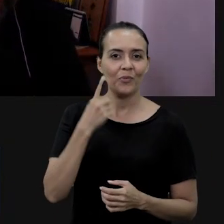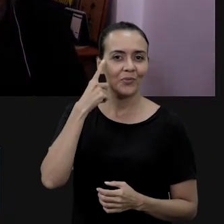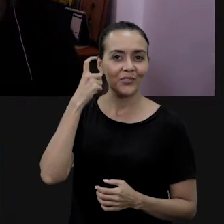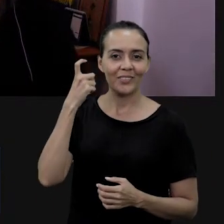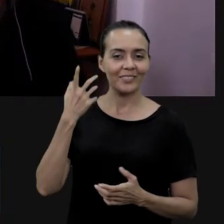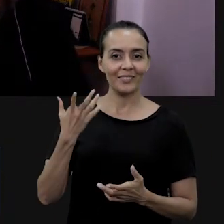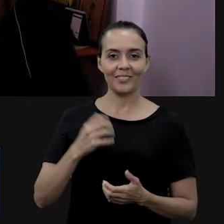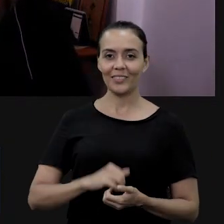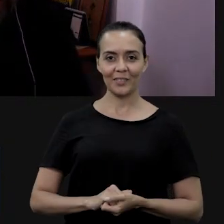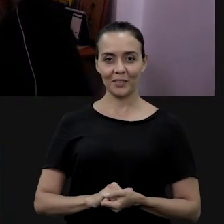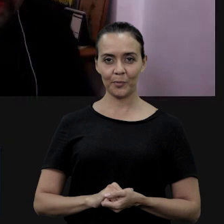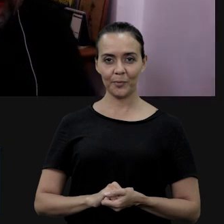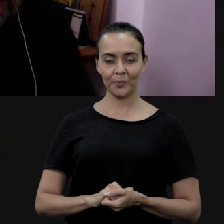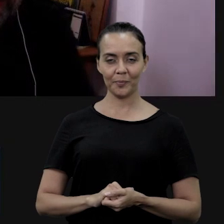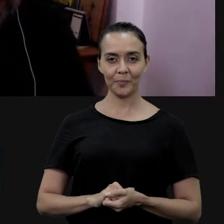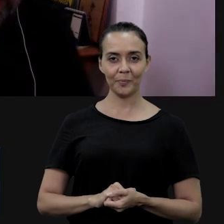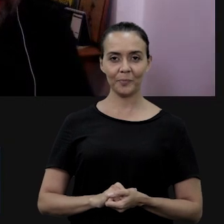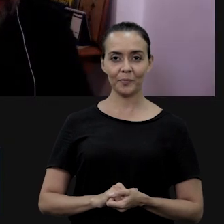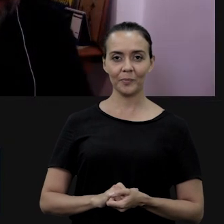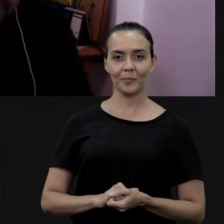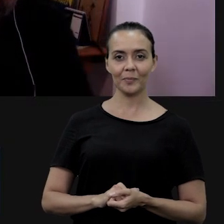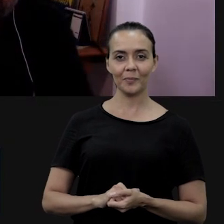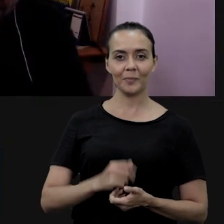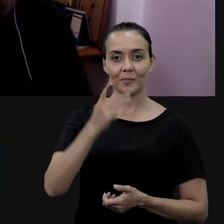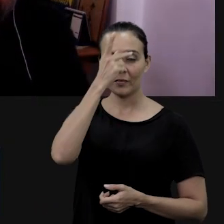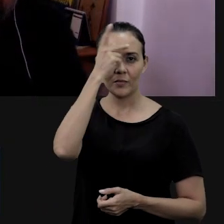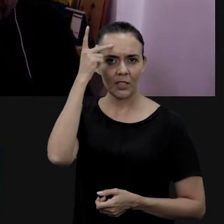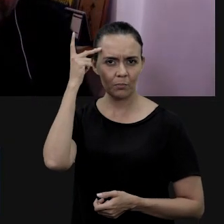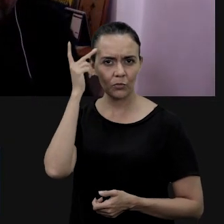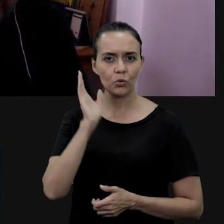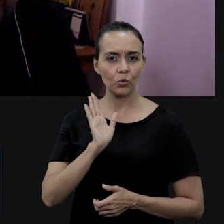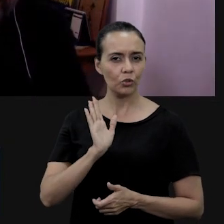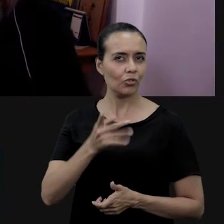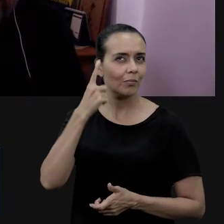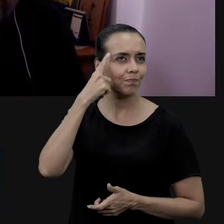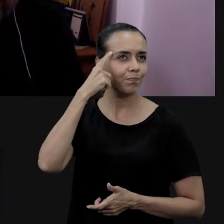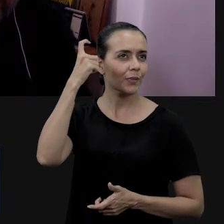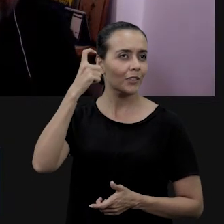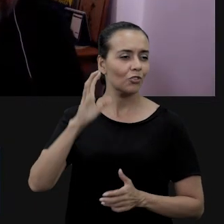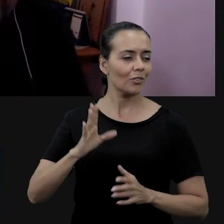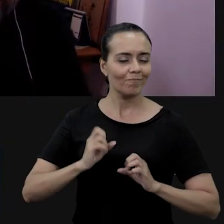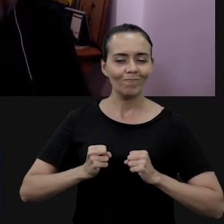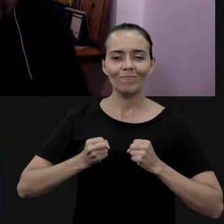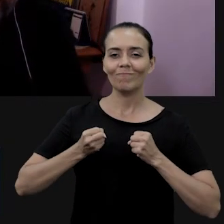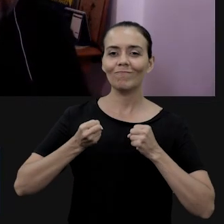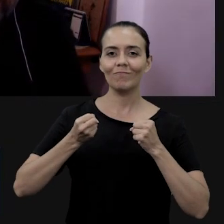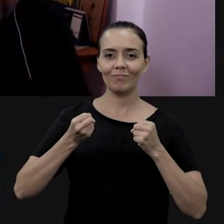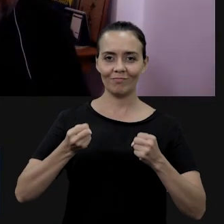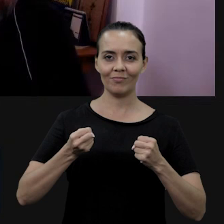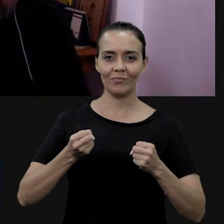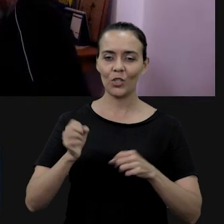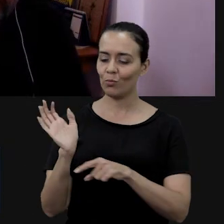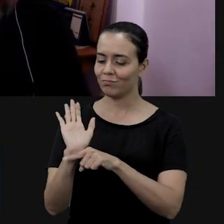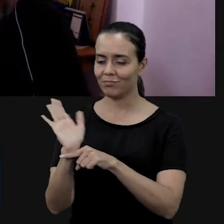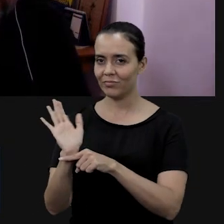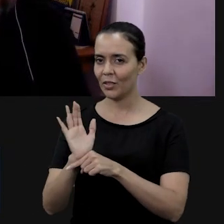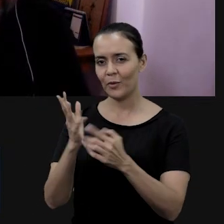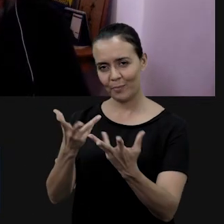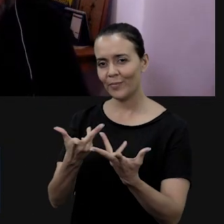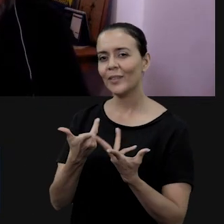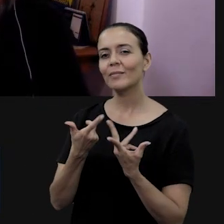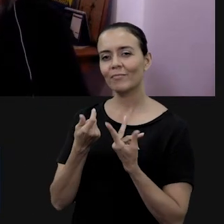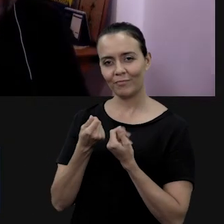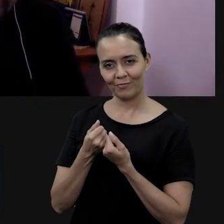pessoas criativas e para quem já tem essa disposição, o